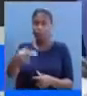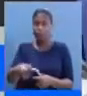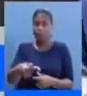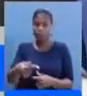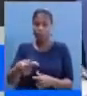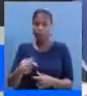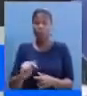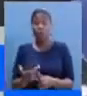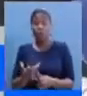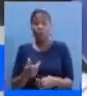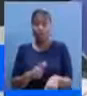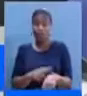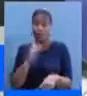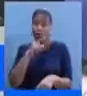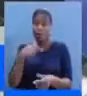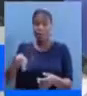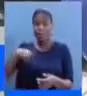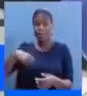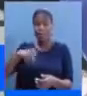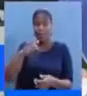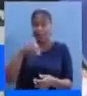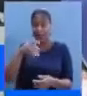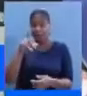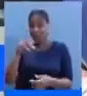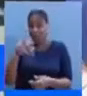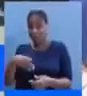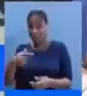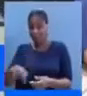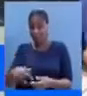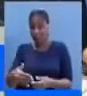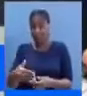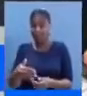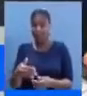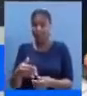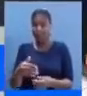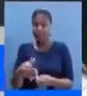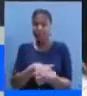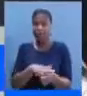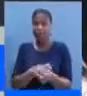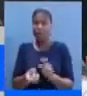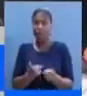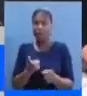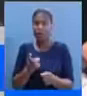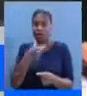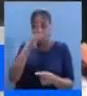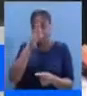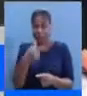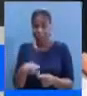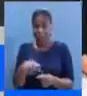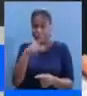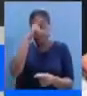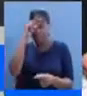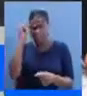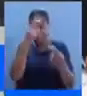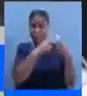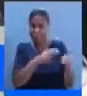a partir do momento em que passa a ter a presidência da CPLP, num contexto em que, como se sabe, existem dificuldades em